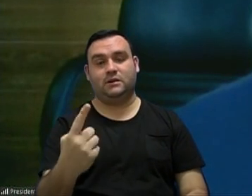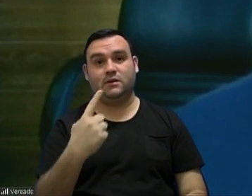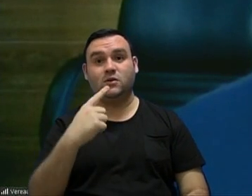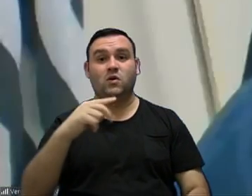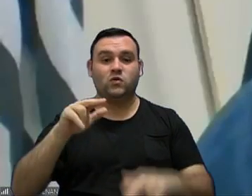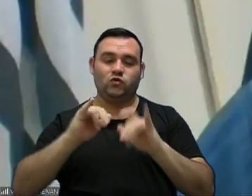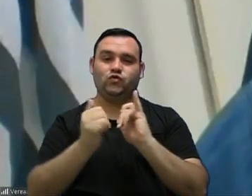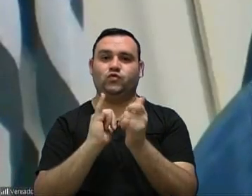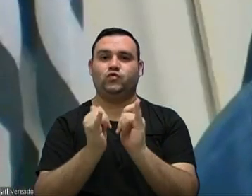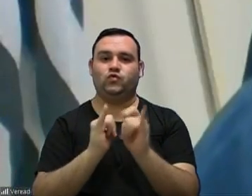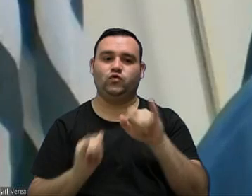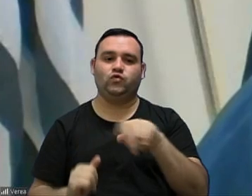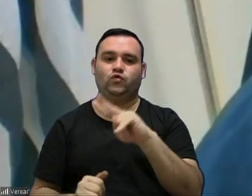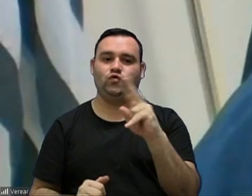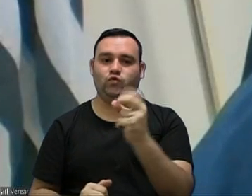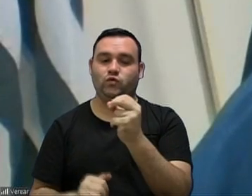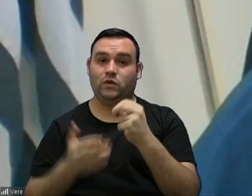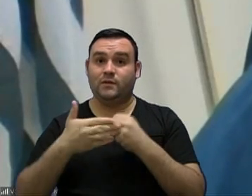Você desculpe, presidente, então